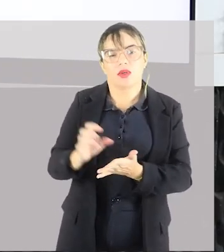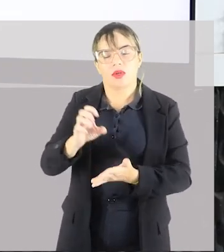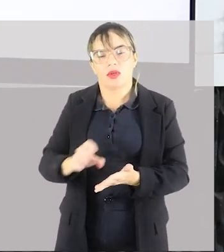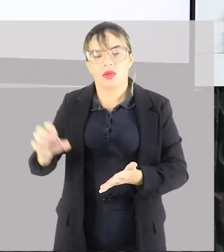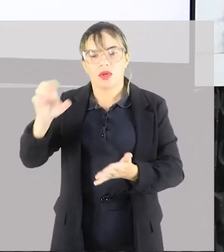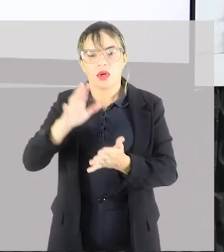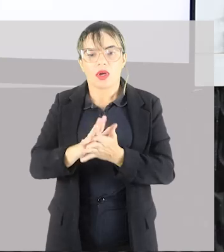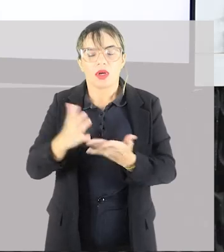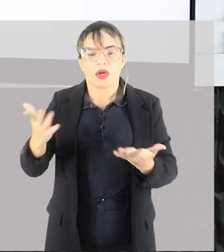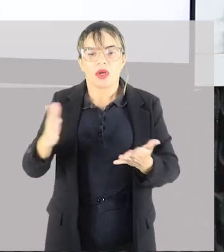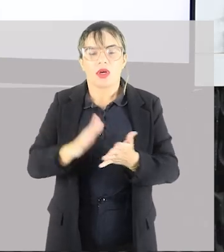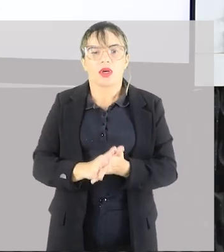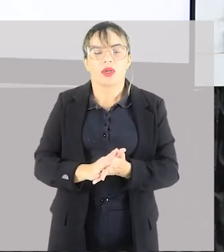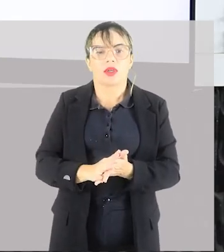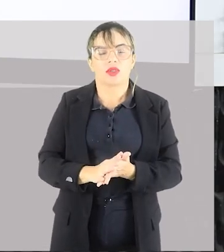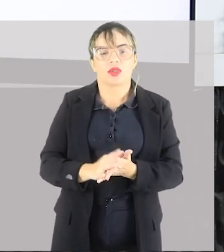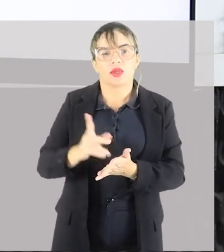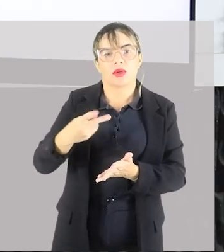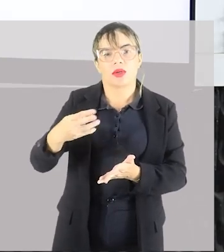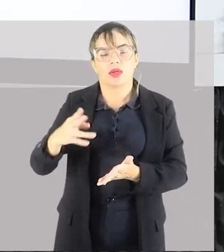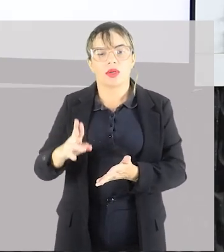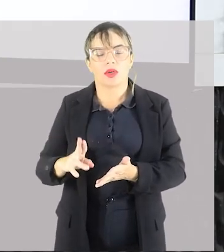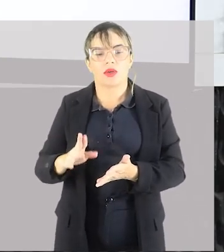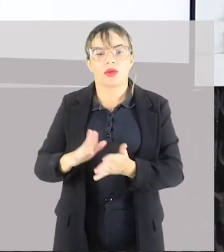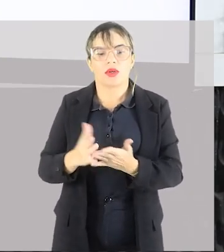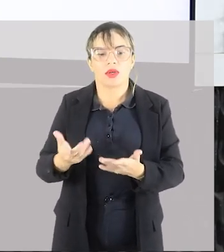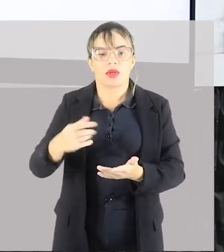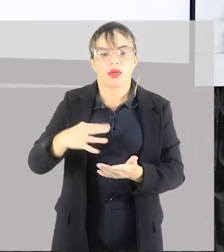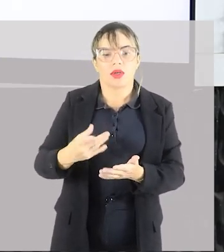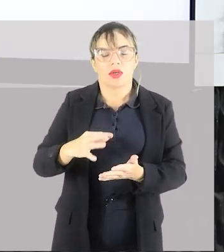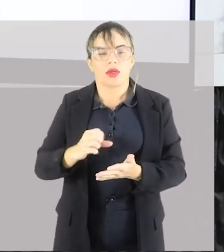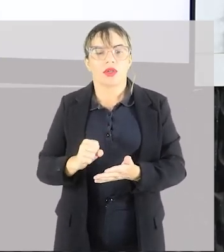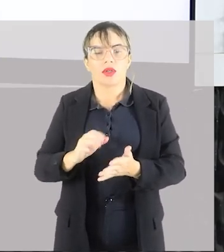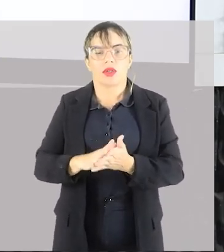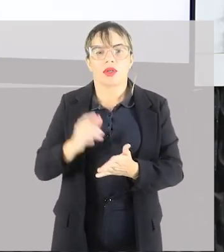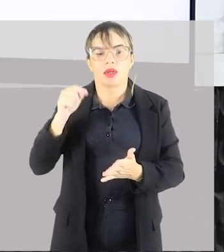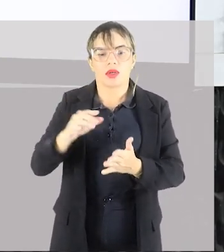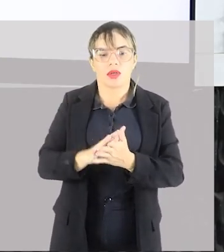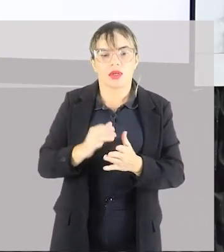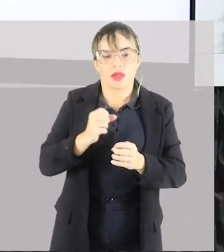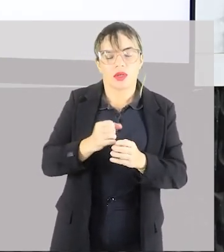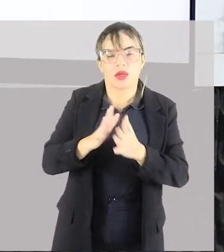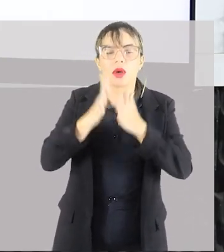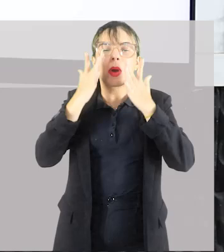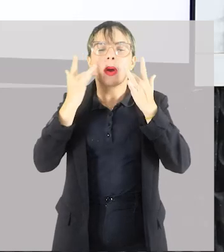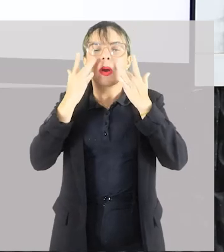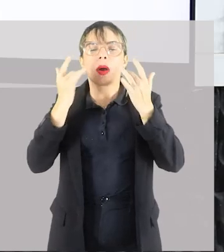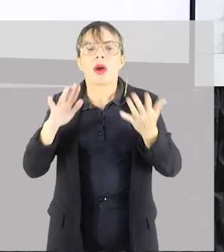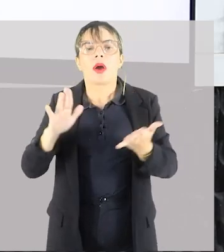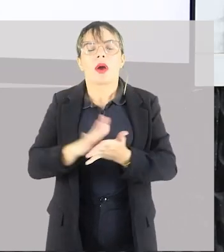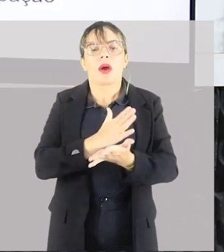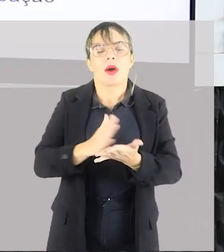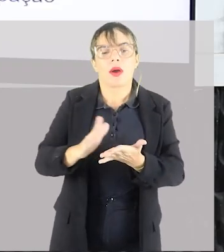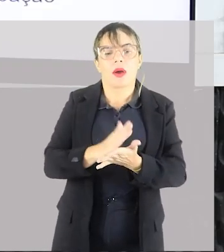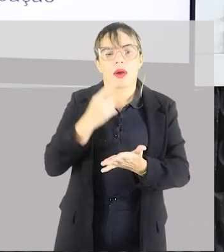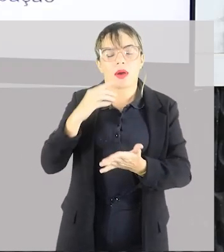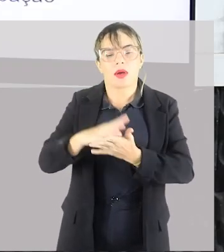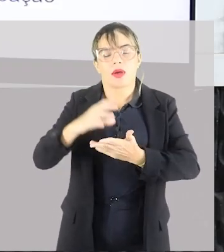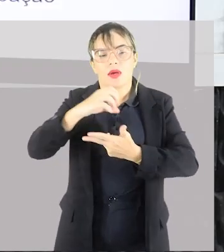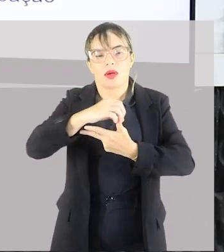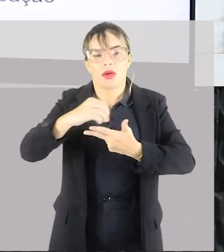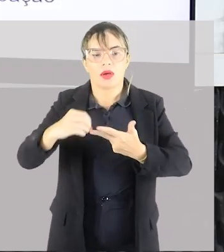Andes que foram feitos, ninguém sabe exatamente como estão lá, né? Você tem obras que são fantásticas da Land Art, inclusive algumas delas já caíram no